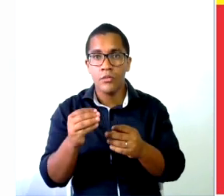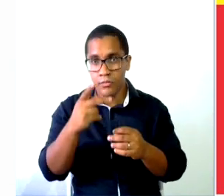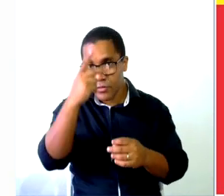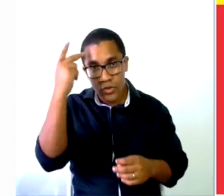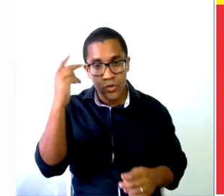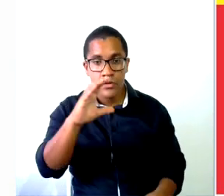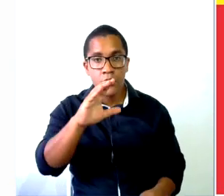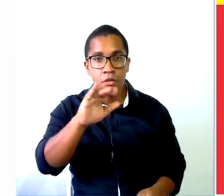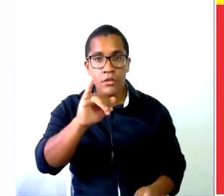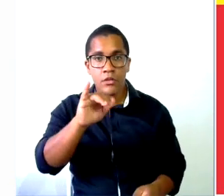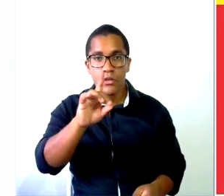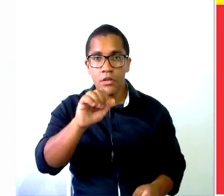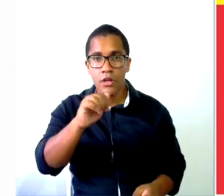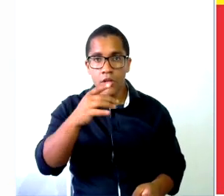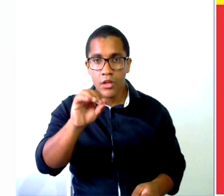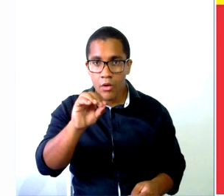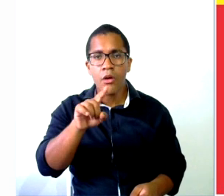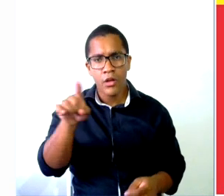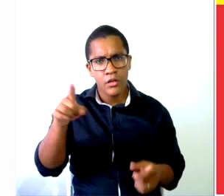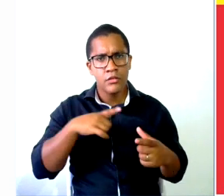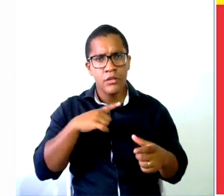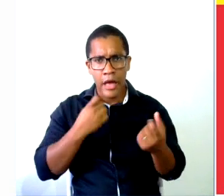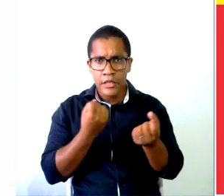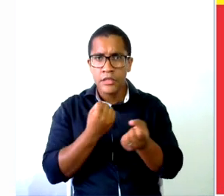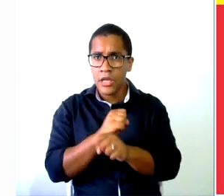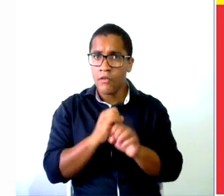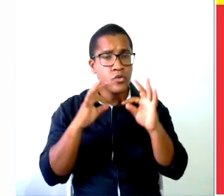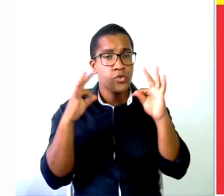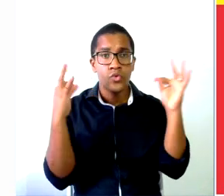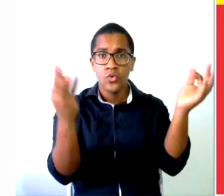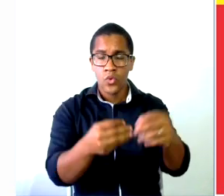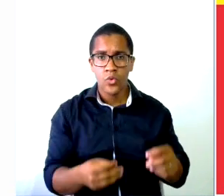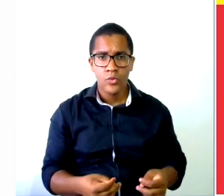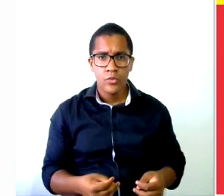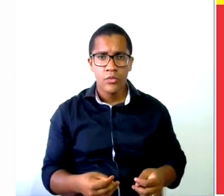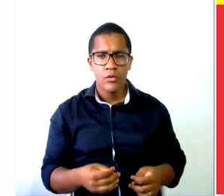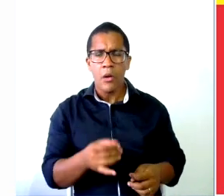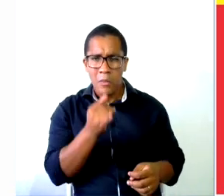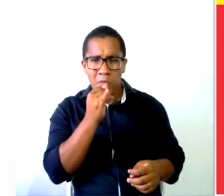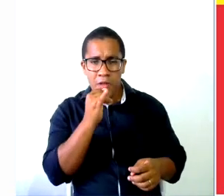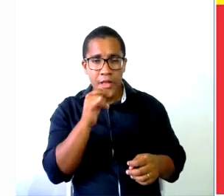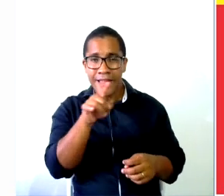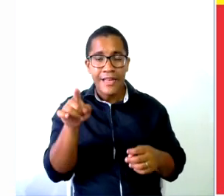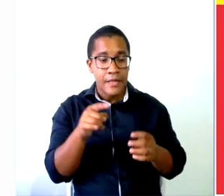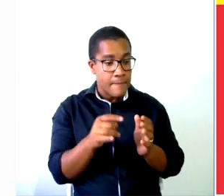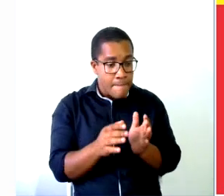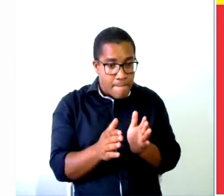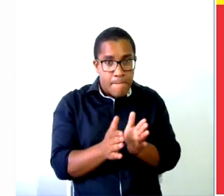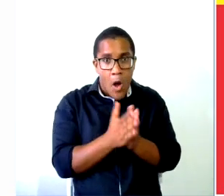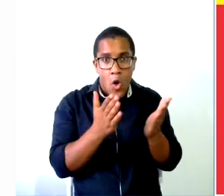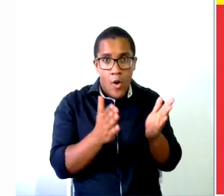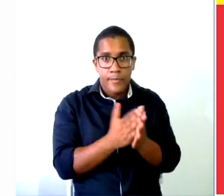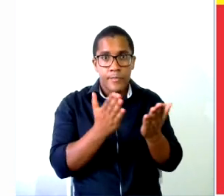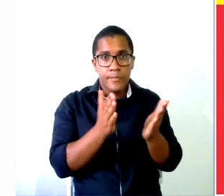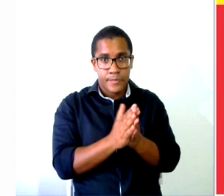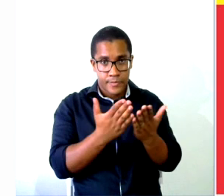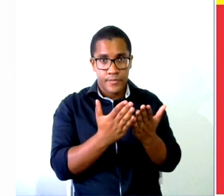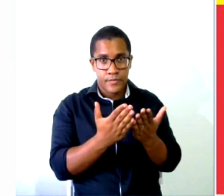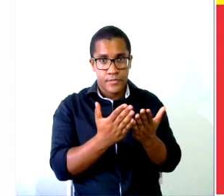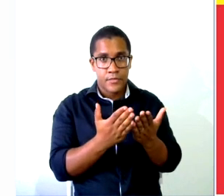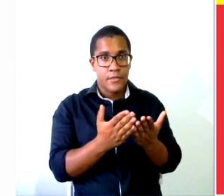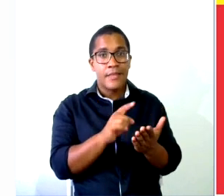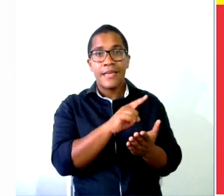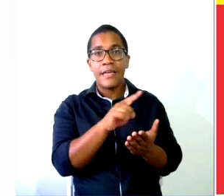Todos os cidadãos. Os mais pobres, para que vocês tenham uma ideia, os mais